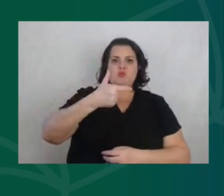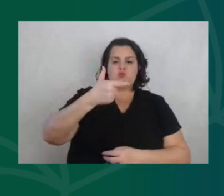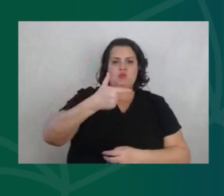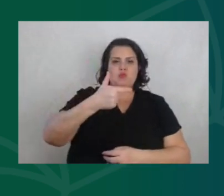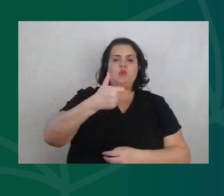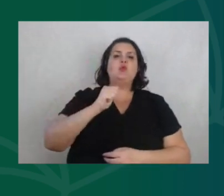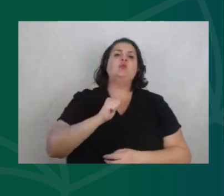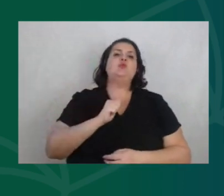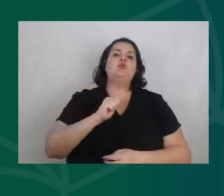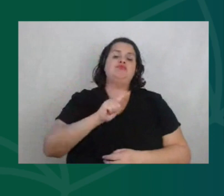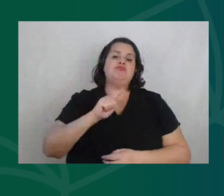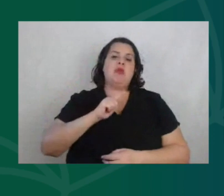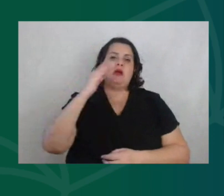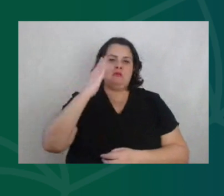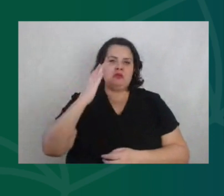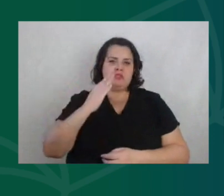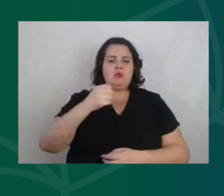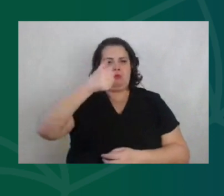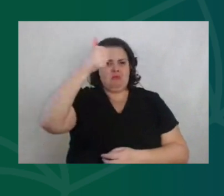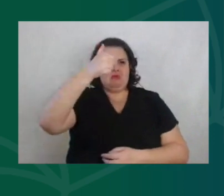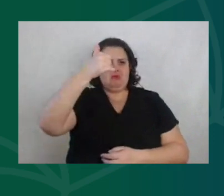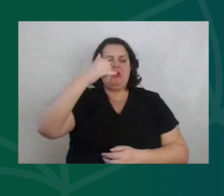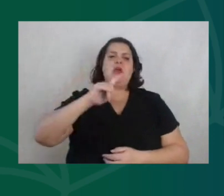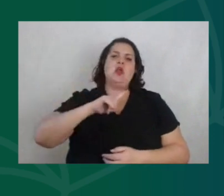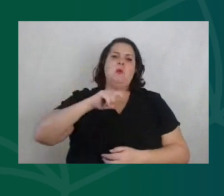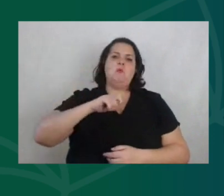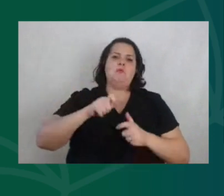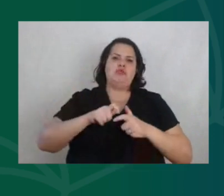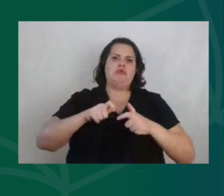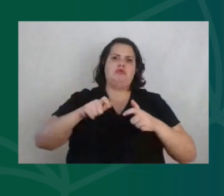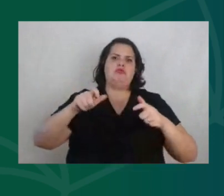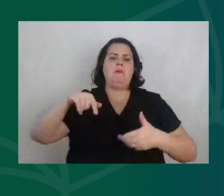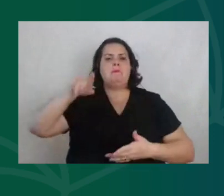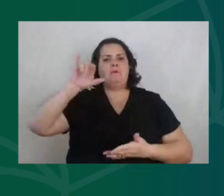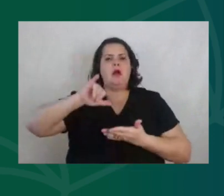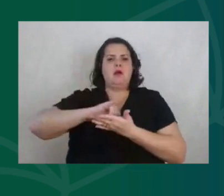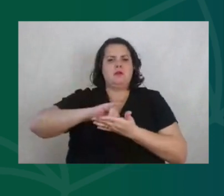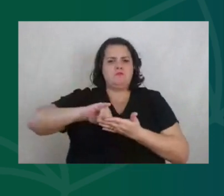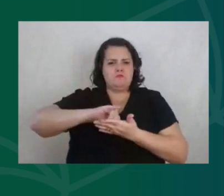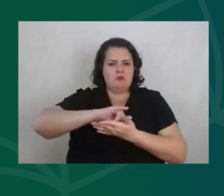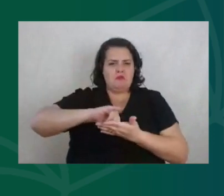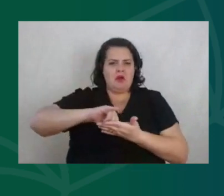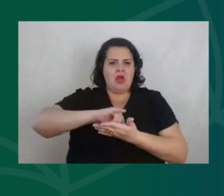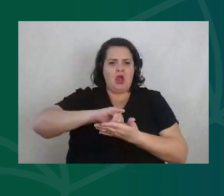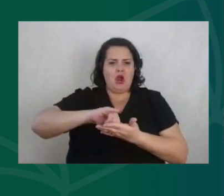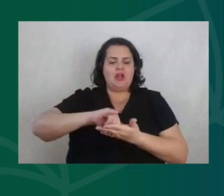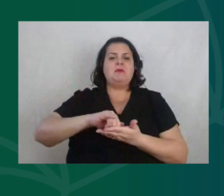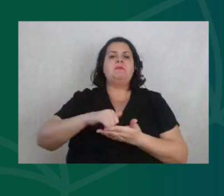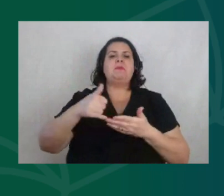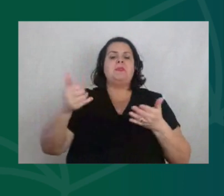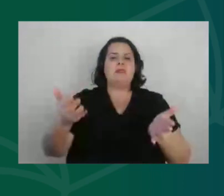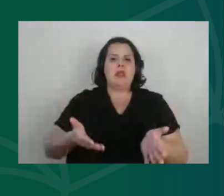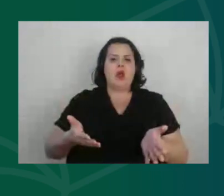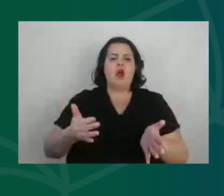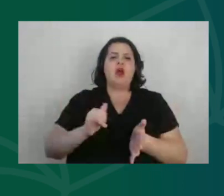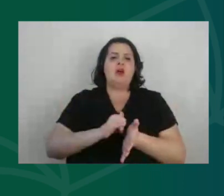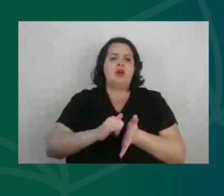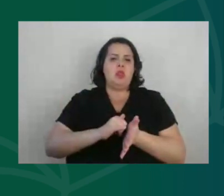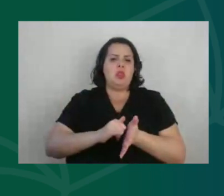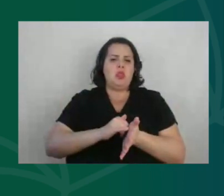e hoje já praticamente todos os estados americanos já descreveram casos. Então, a gente está tendo muitas